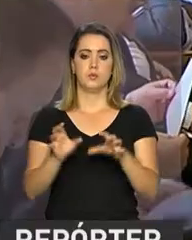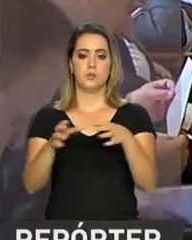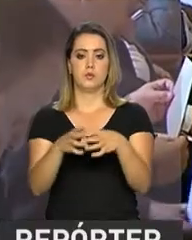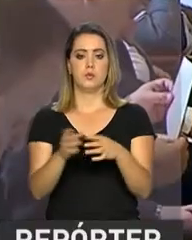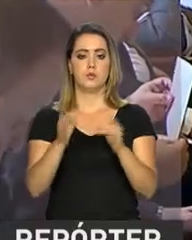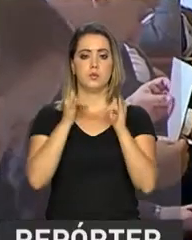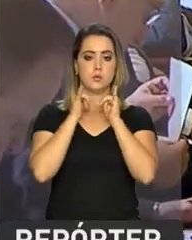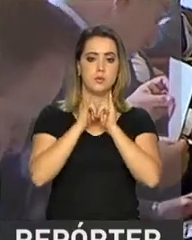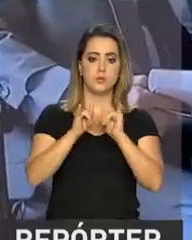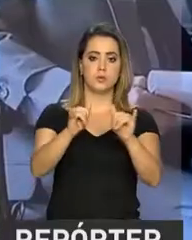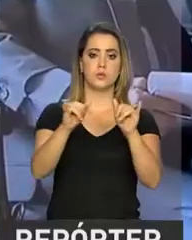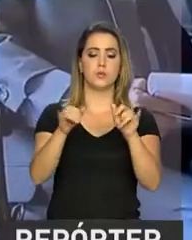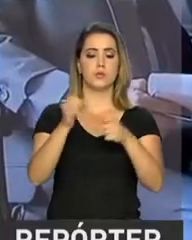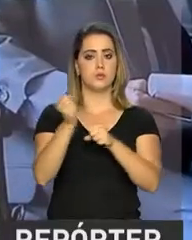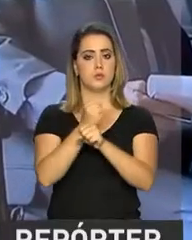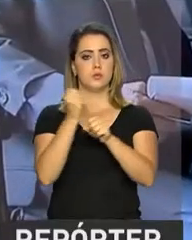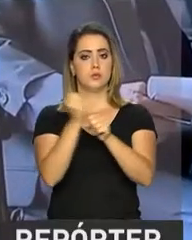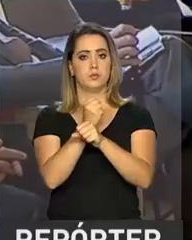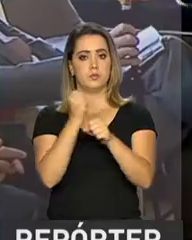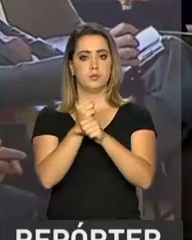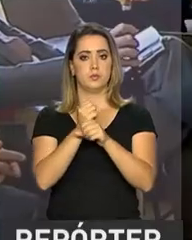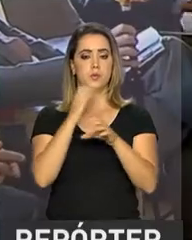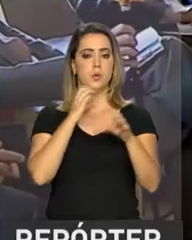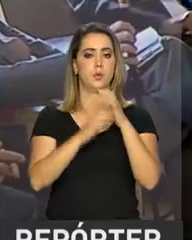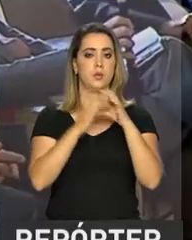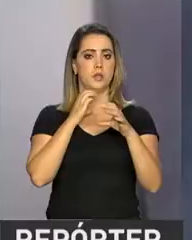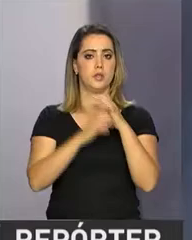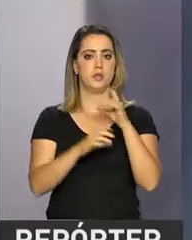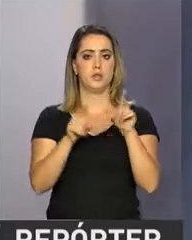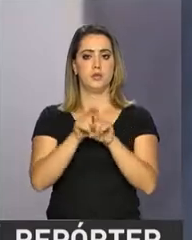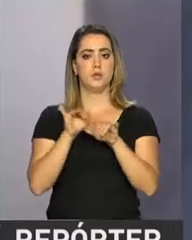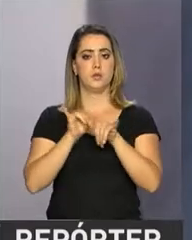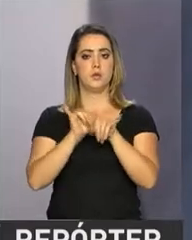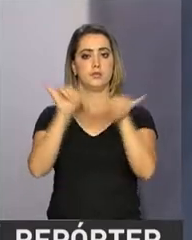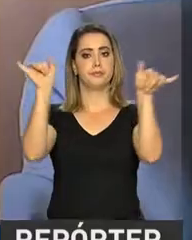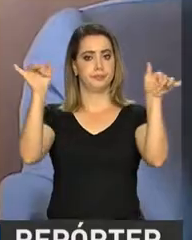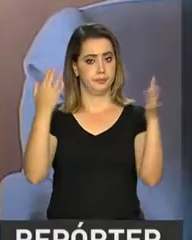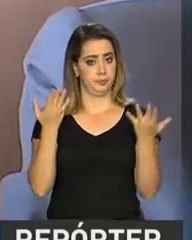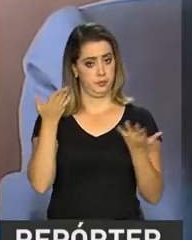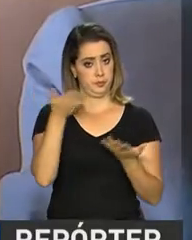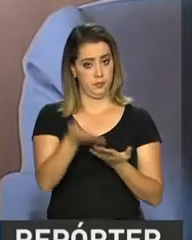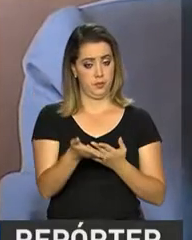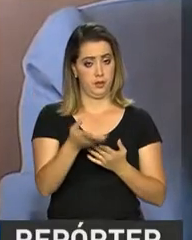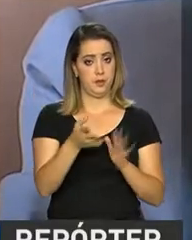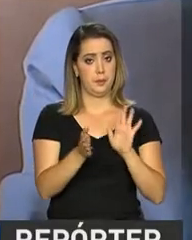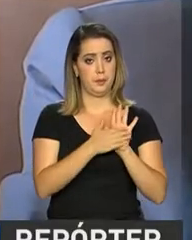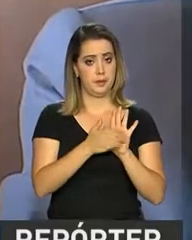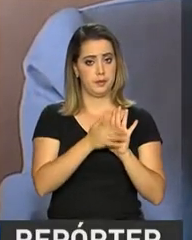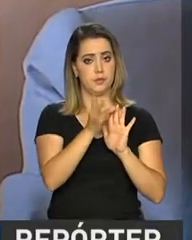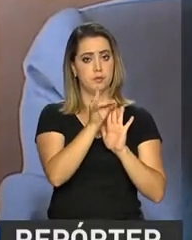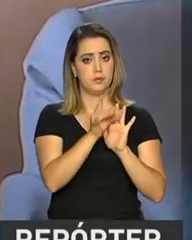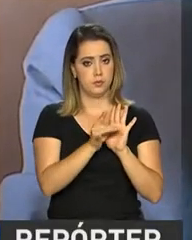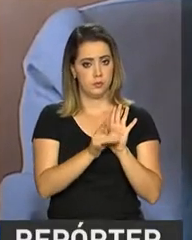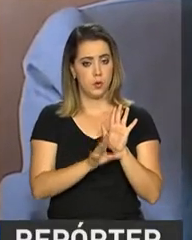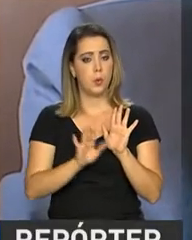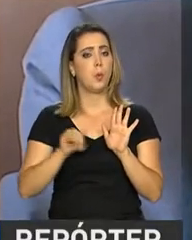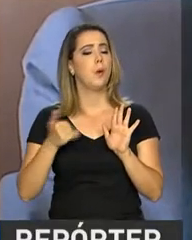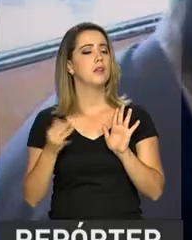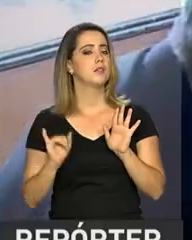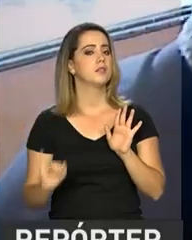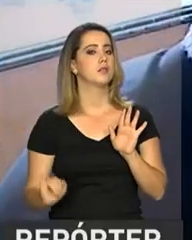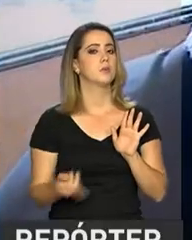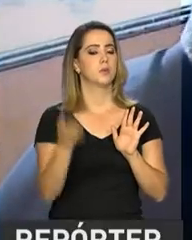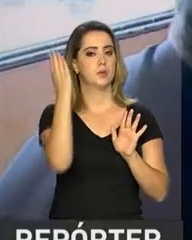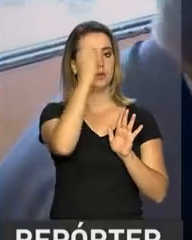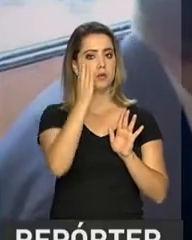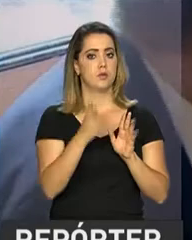de energia, infraestrutura, telecomunicações e aviação. Michel Temer apresentou as oportunidades no Brasil